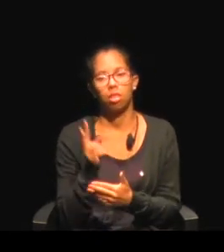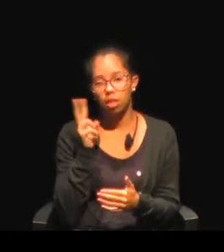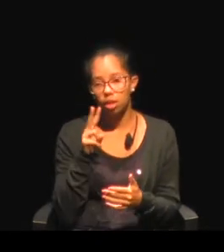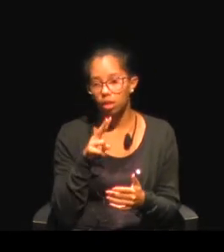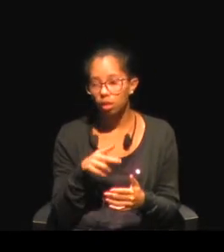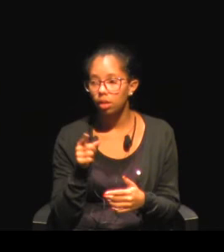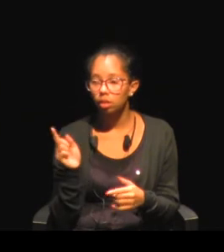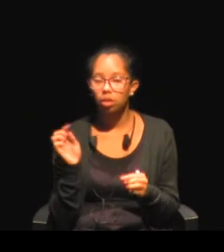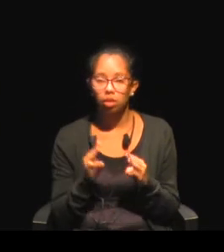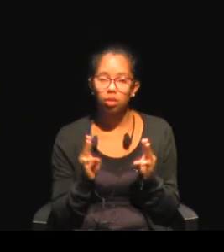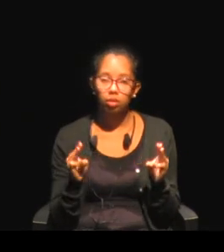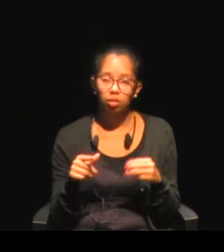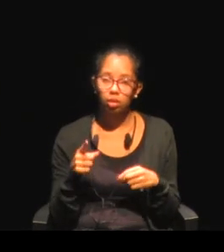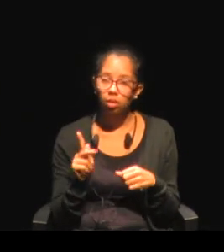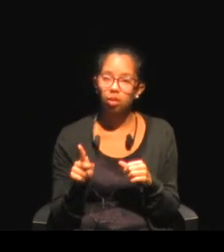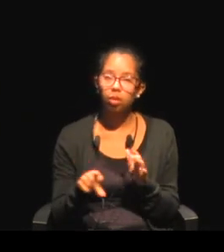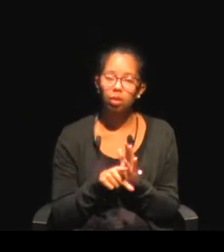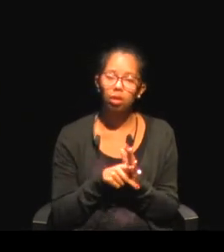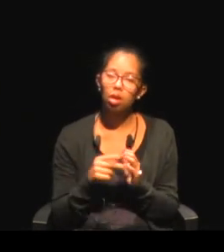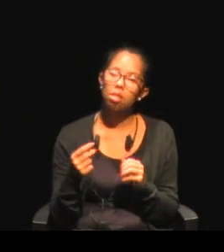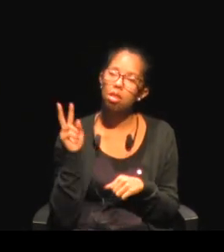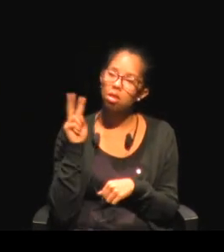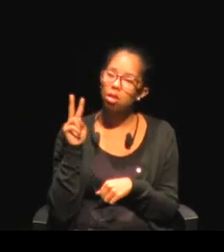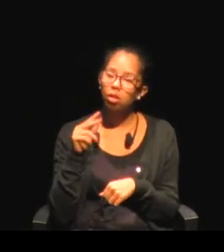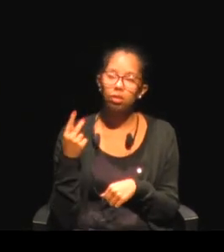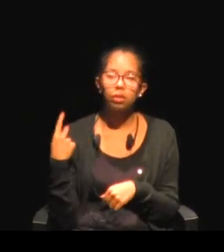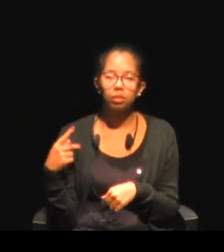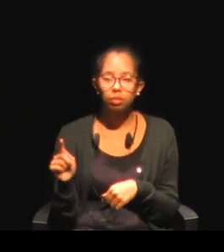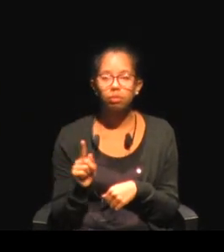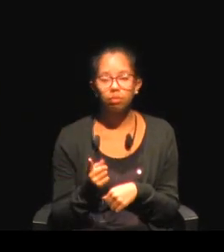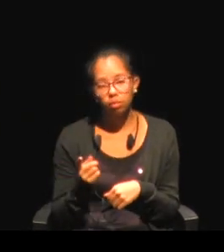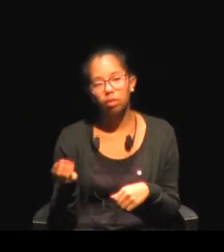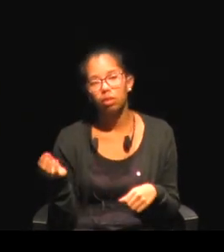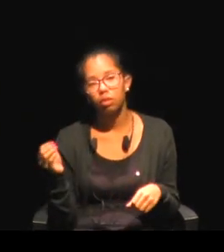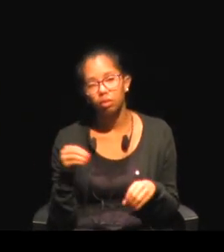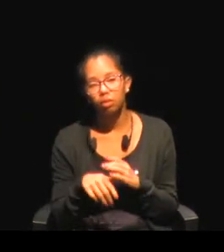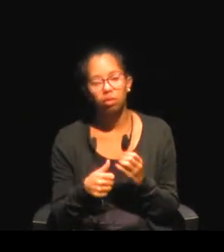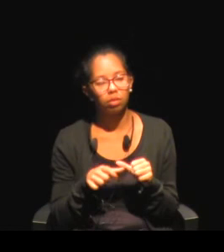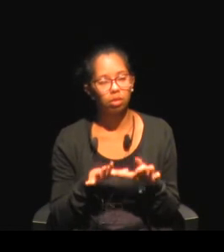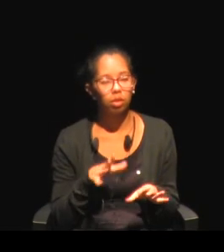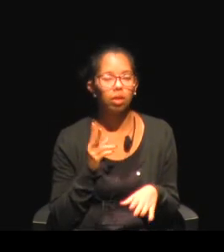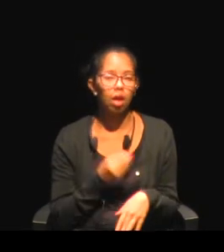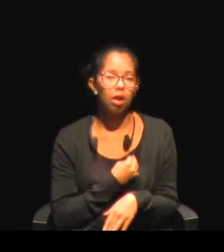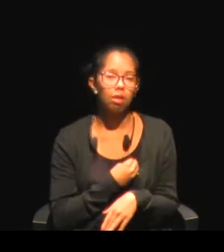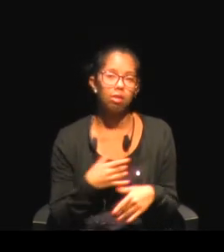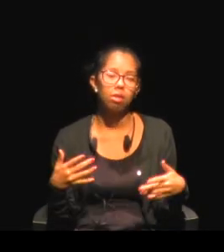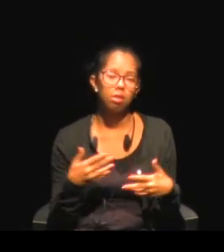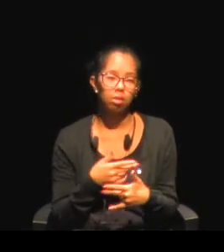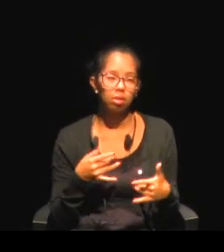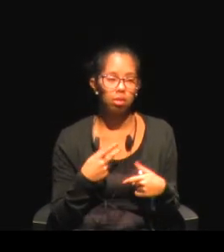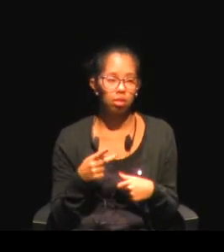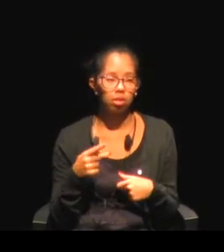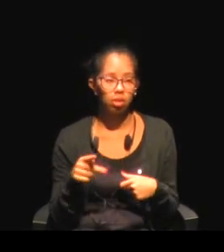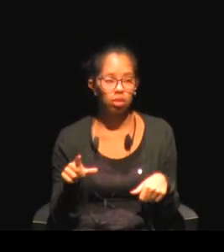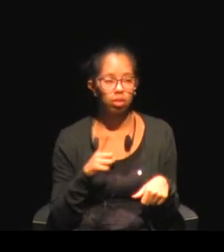esses caixilhos aqui. São 4 paredes que, através desses vãos aqui, para quem está chegando do lado de lá, se avista